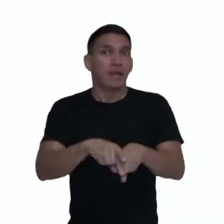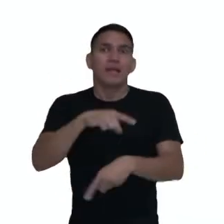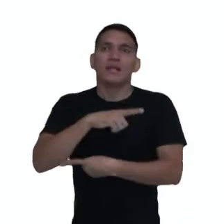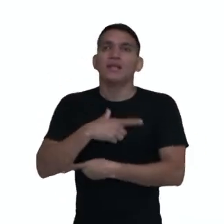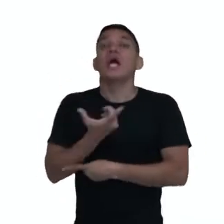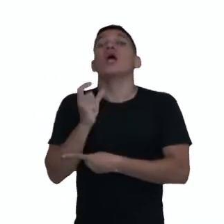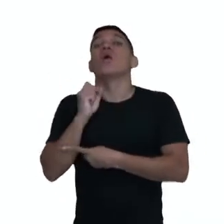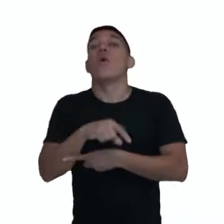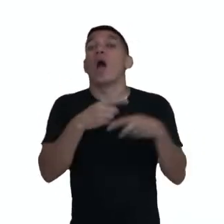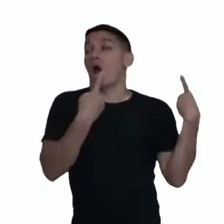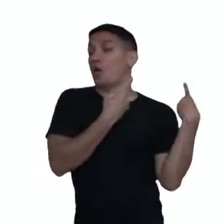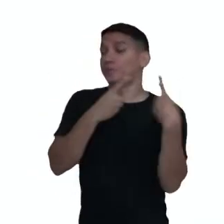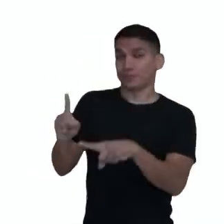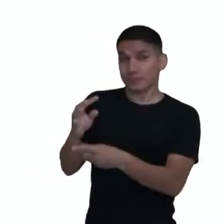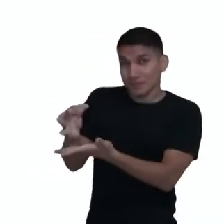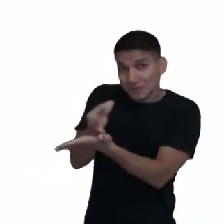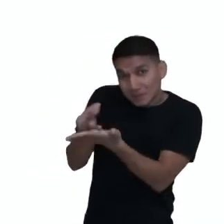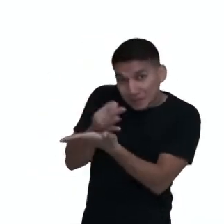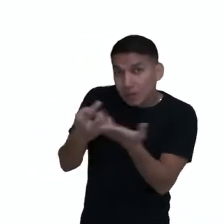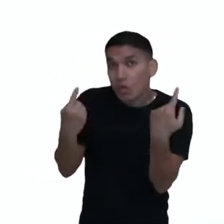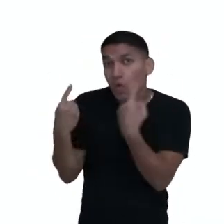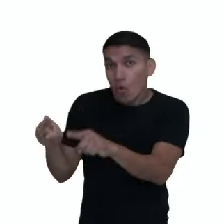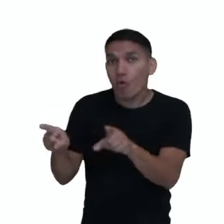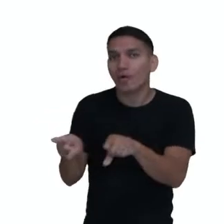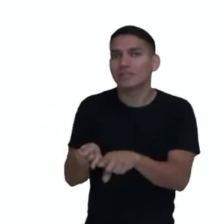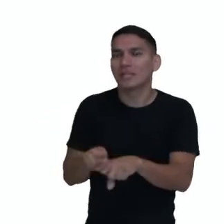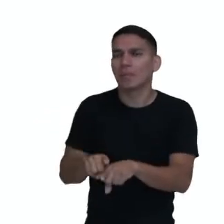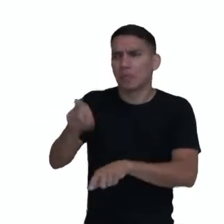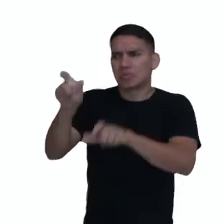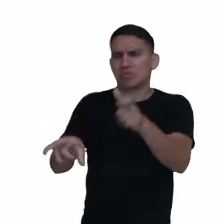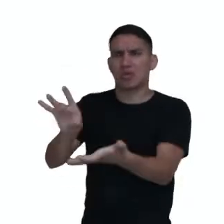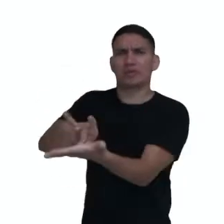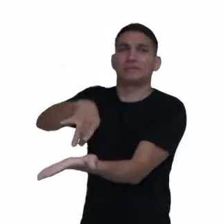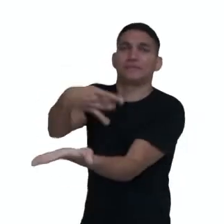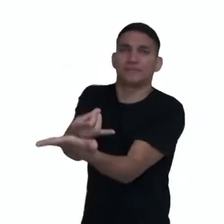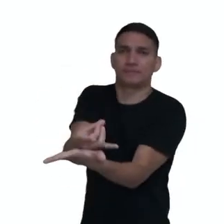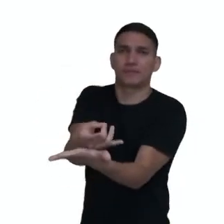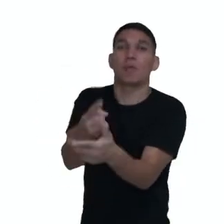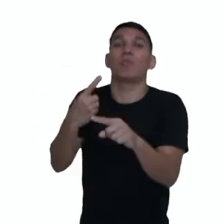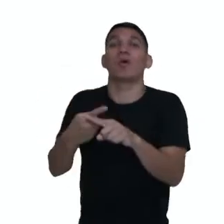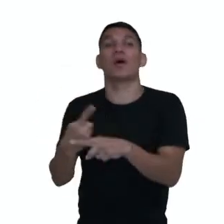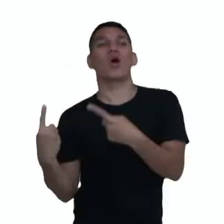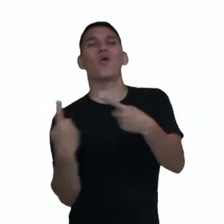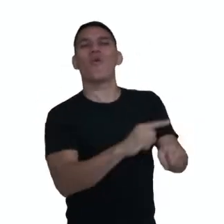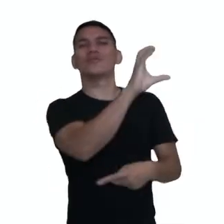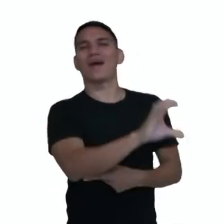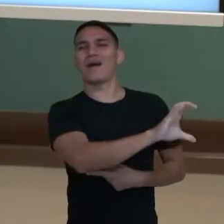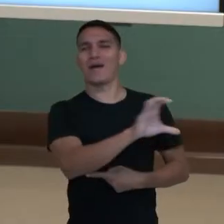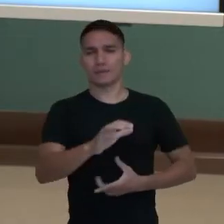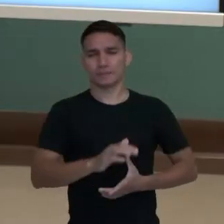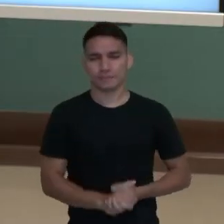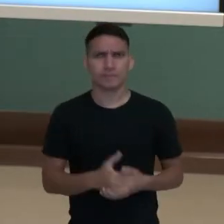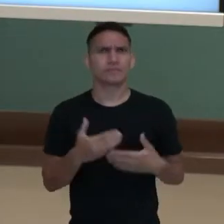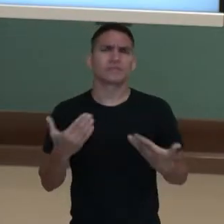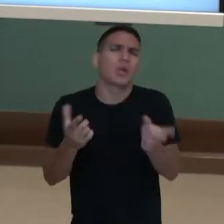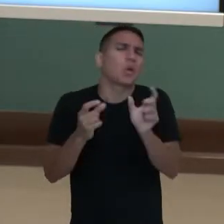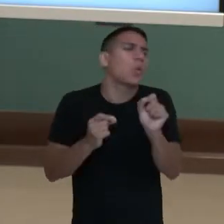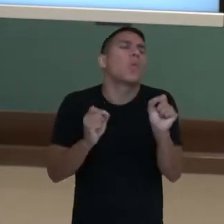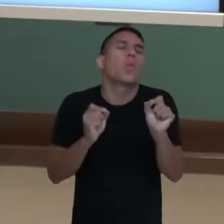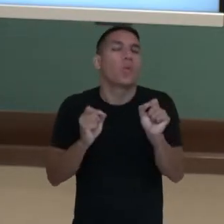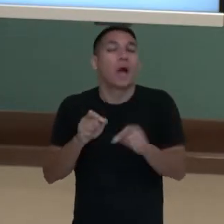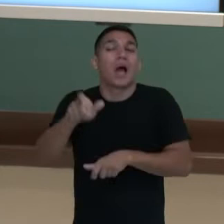combate teológico contra as heresias que contrariavam os dogmas católicos. Então, assim, tá, e aqueles